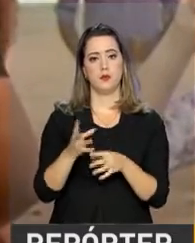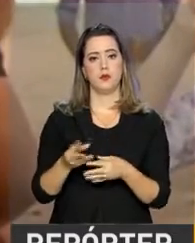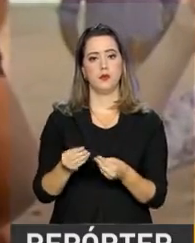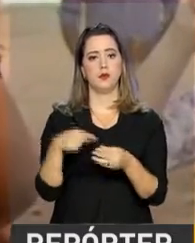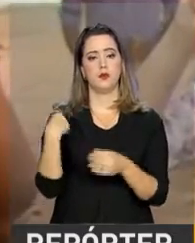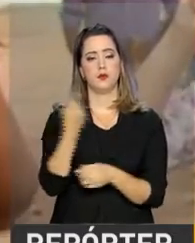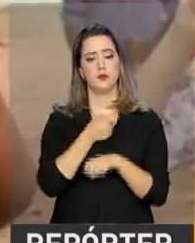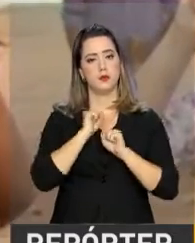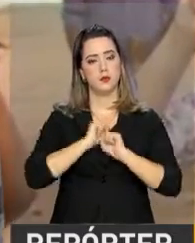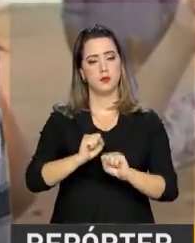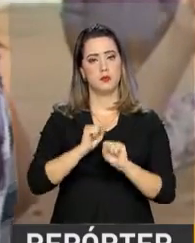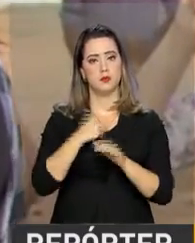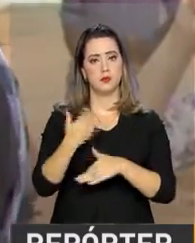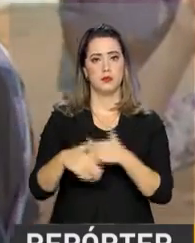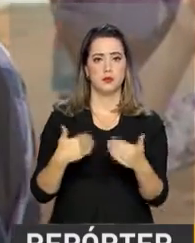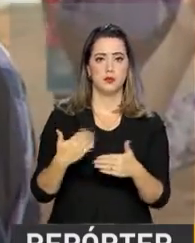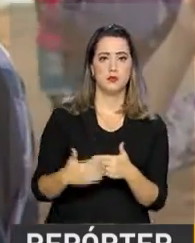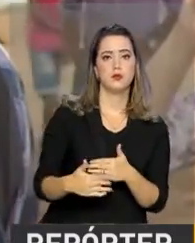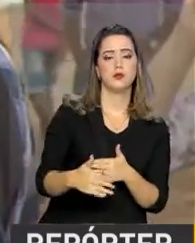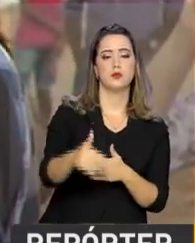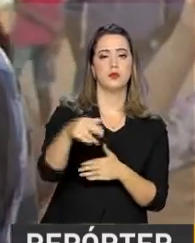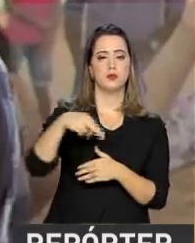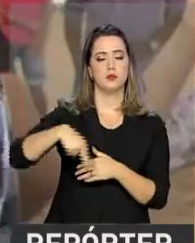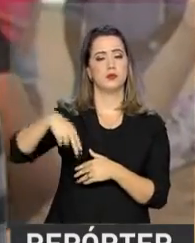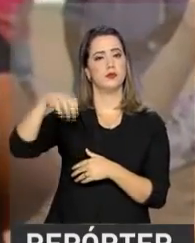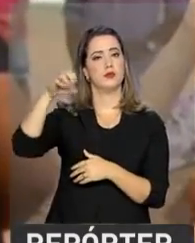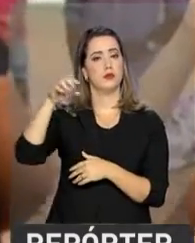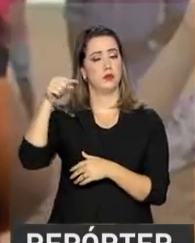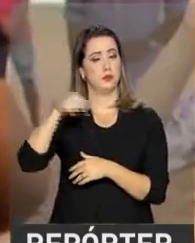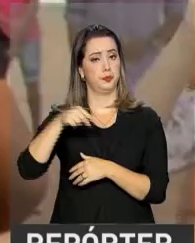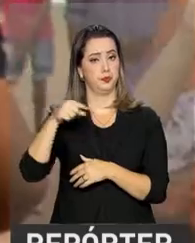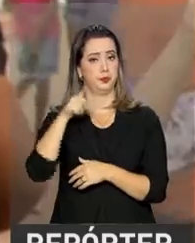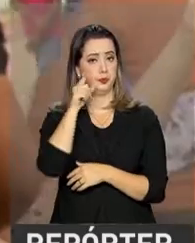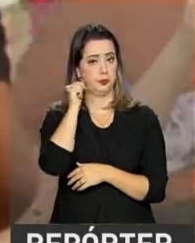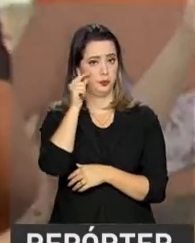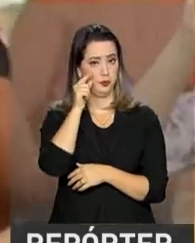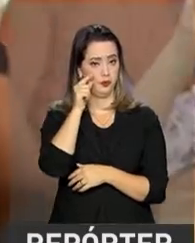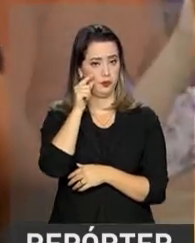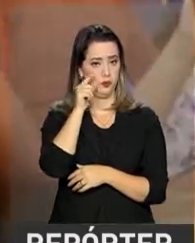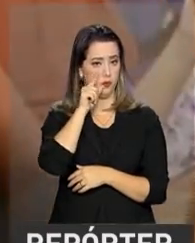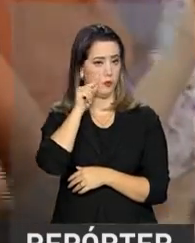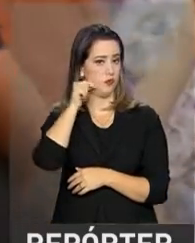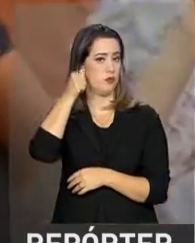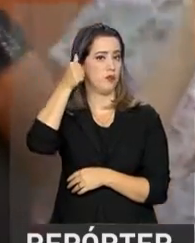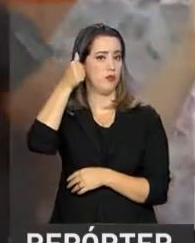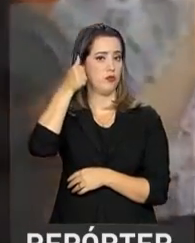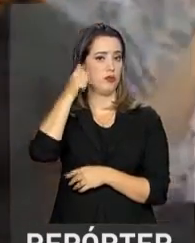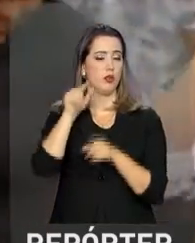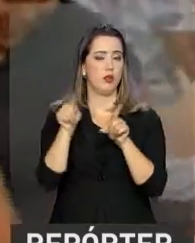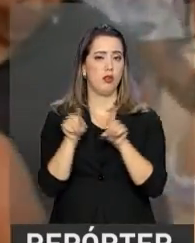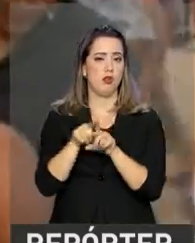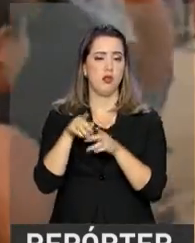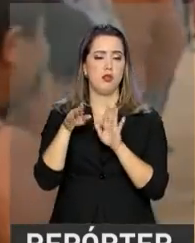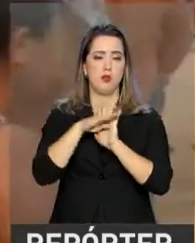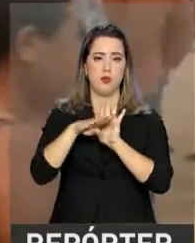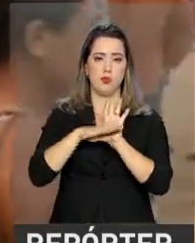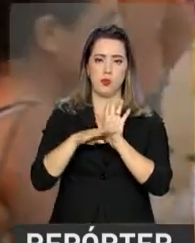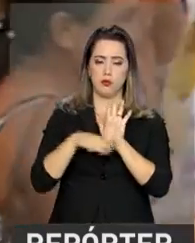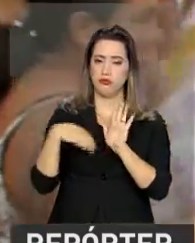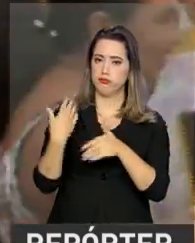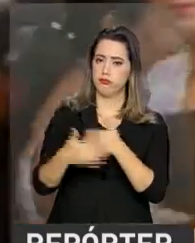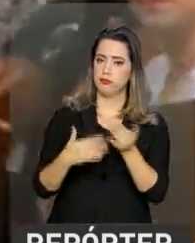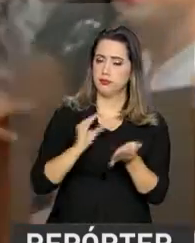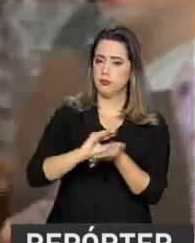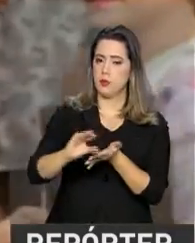nós possamos avançar no Nordeste. E aqui em Alagoas, o programa Avançar vai investir esse